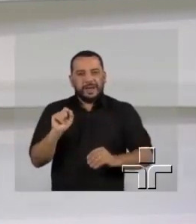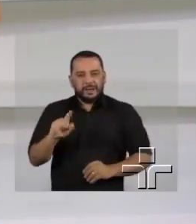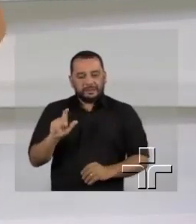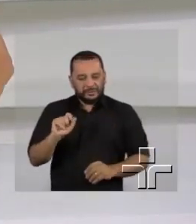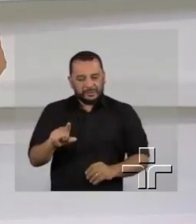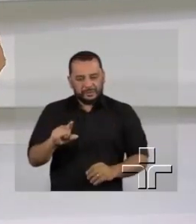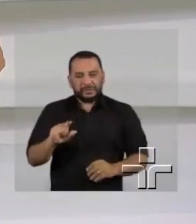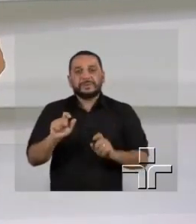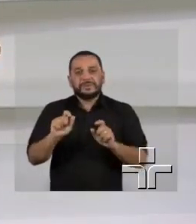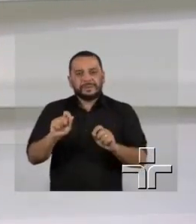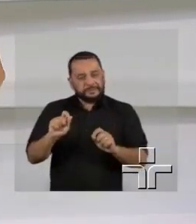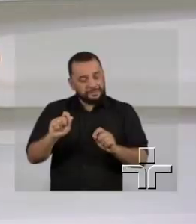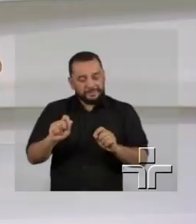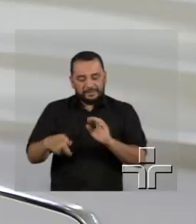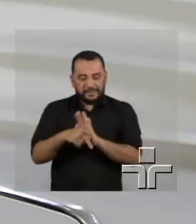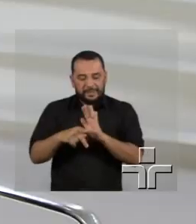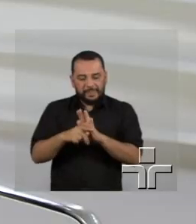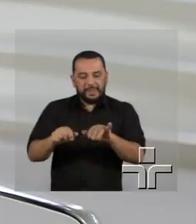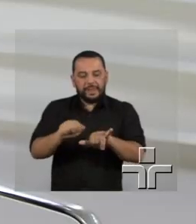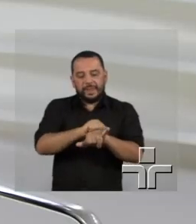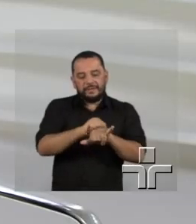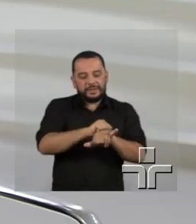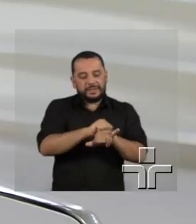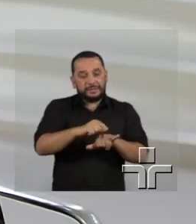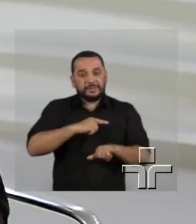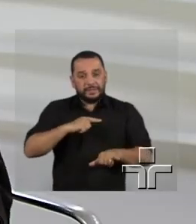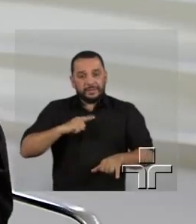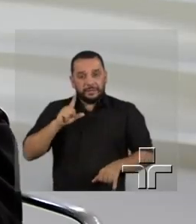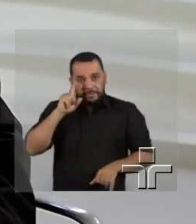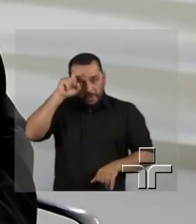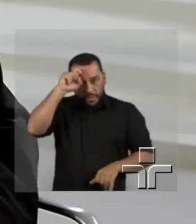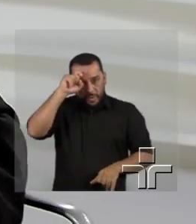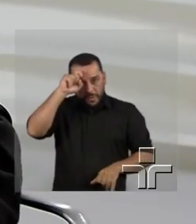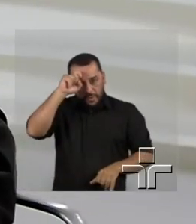na hora do voto. Ganhou, você tem o crédito, né?